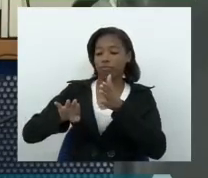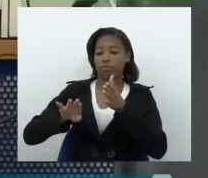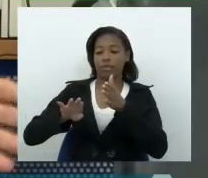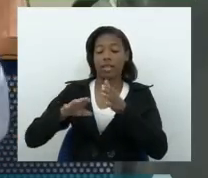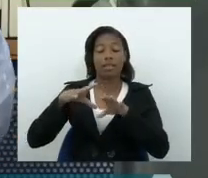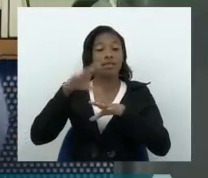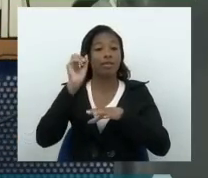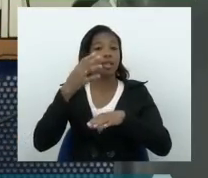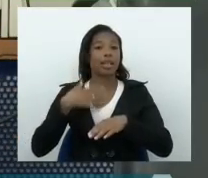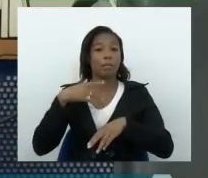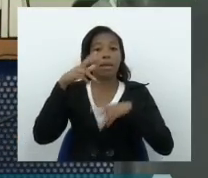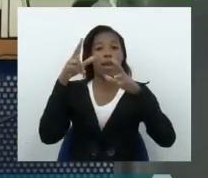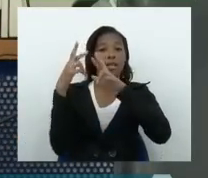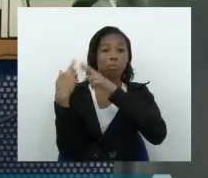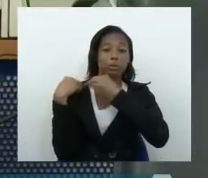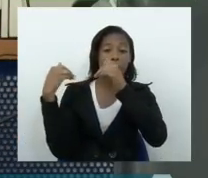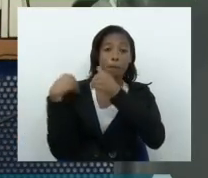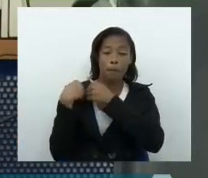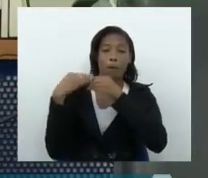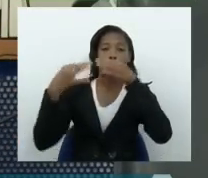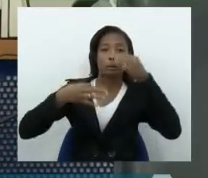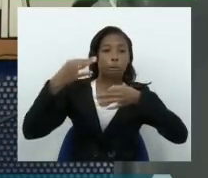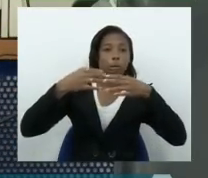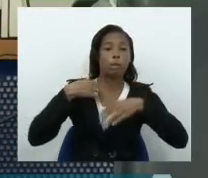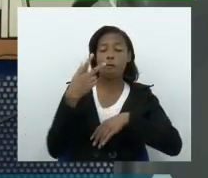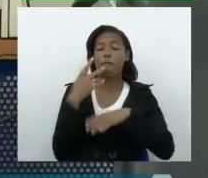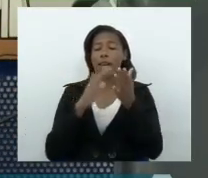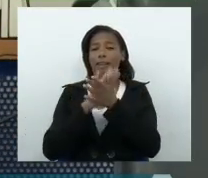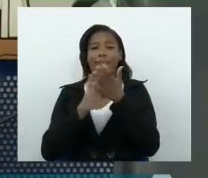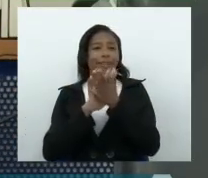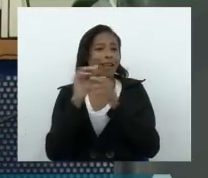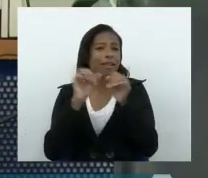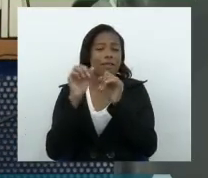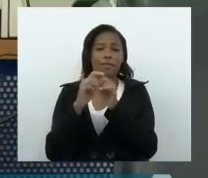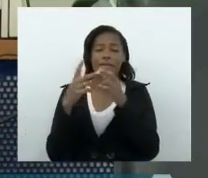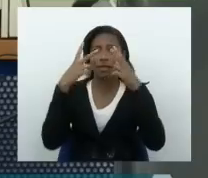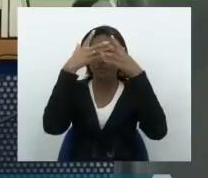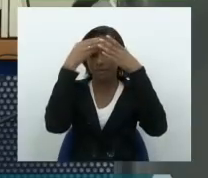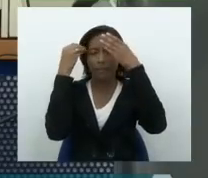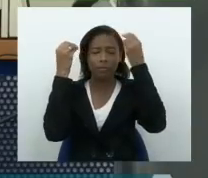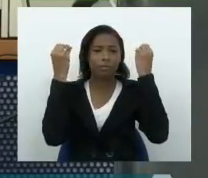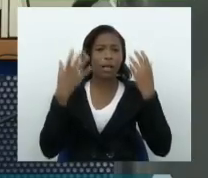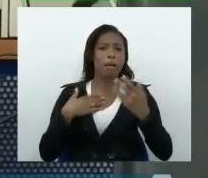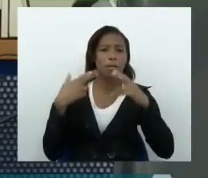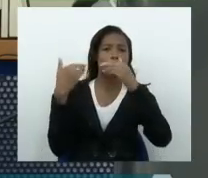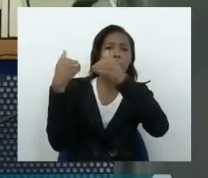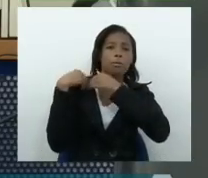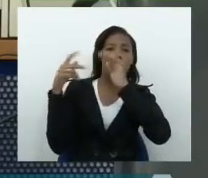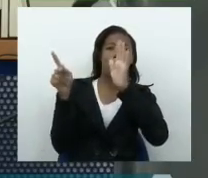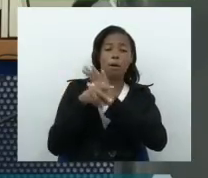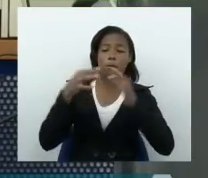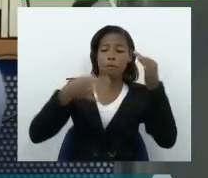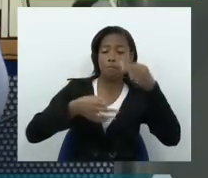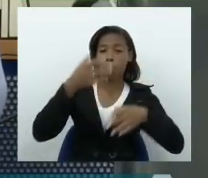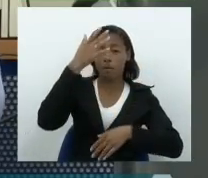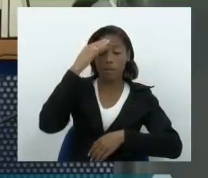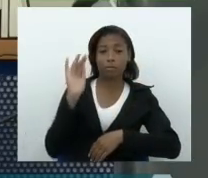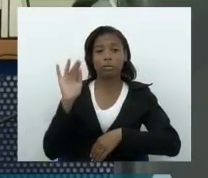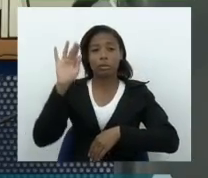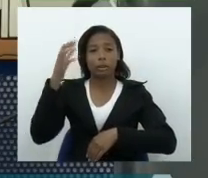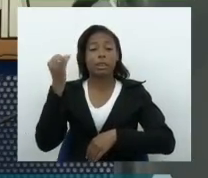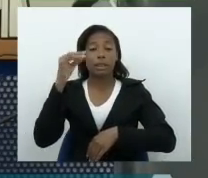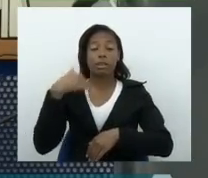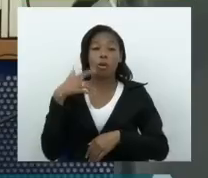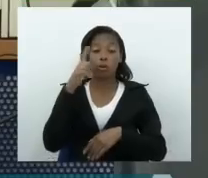da minha trajetória política. Eu não vou sair absoluto da responsabilidade que tenho aqui como candidato e, se